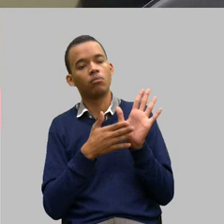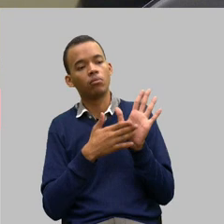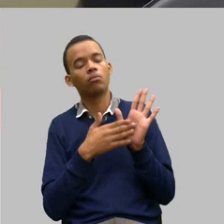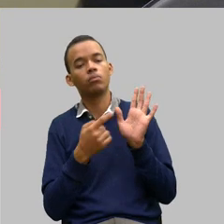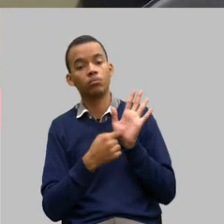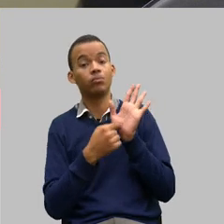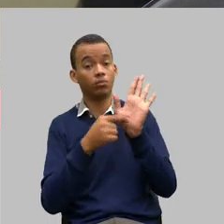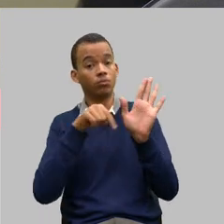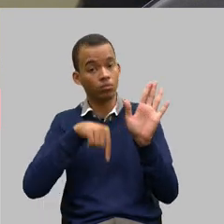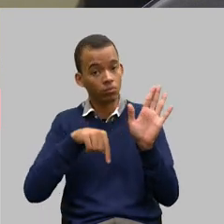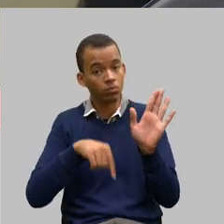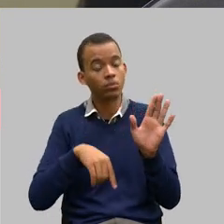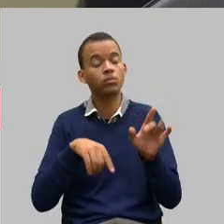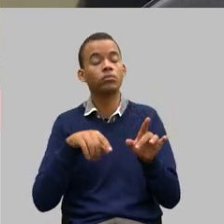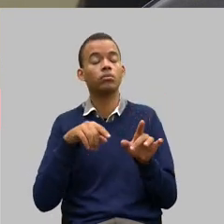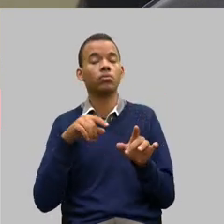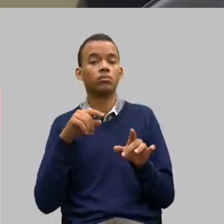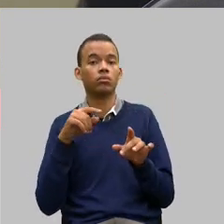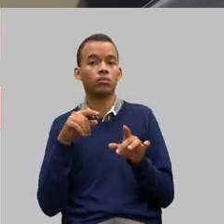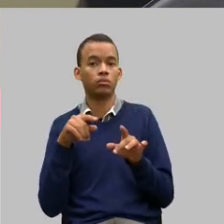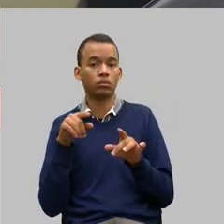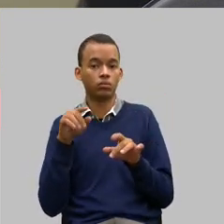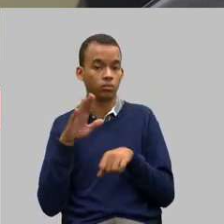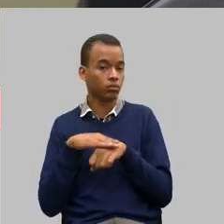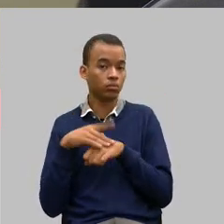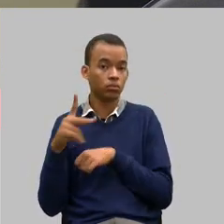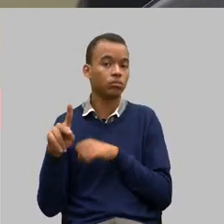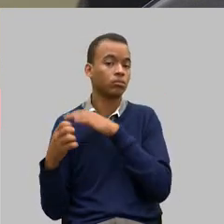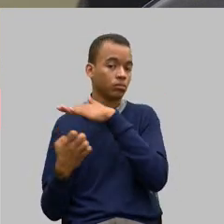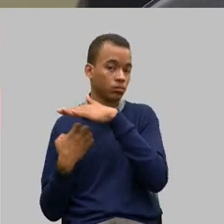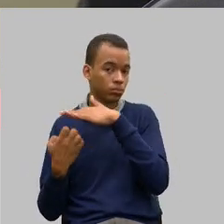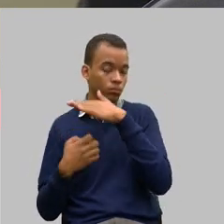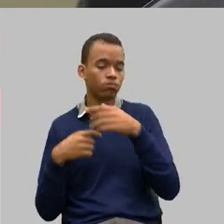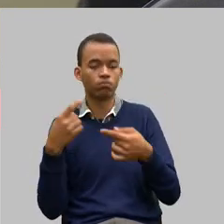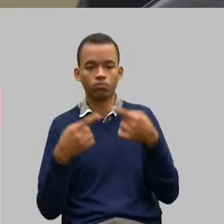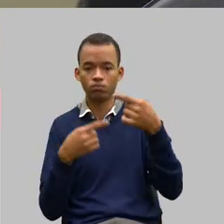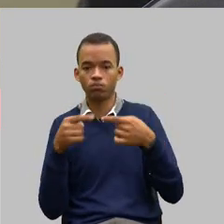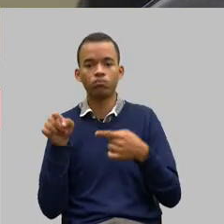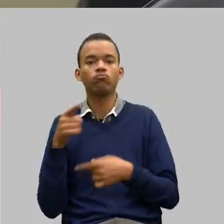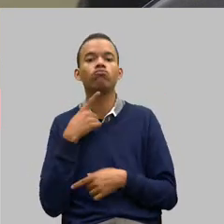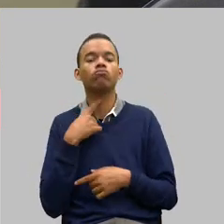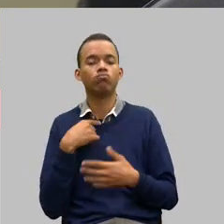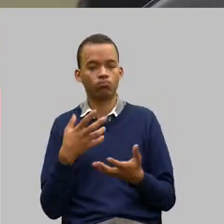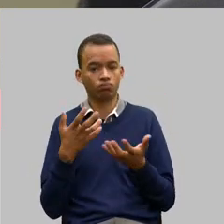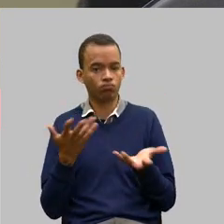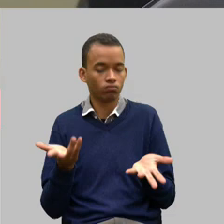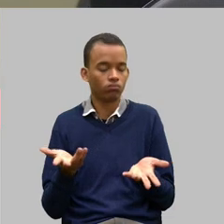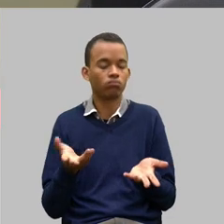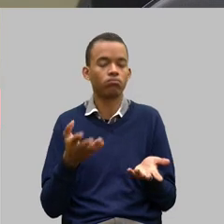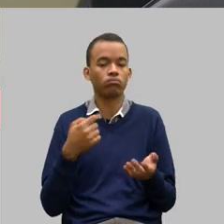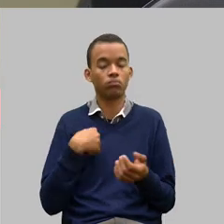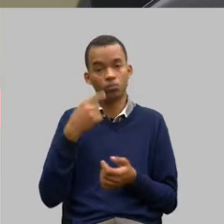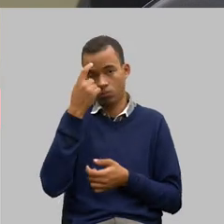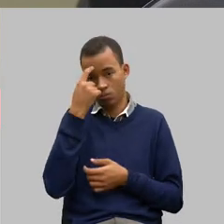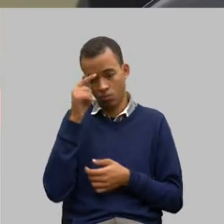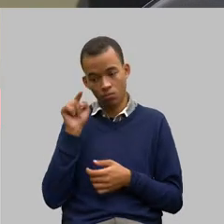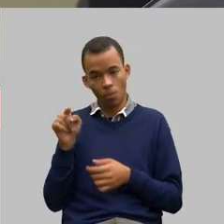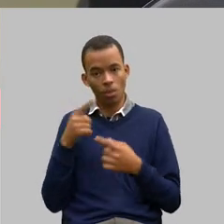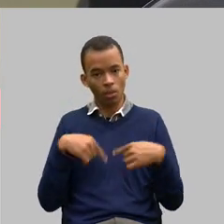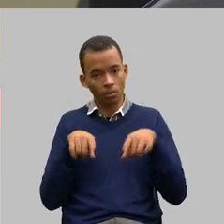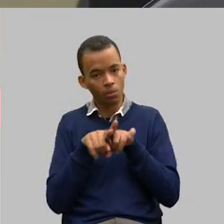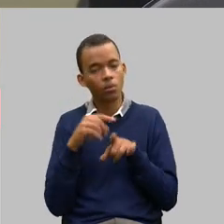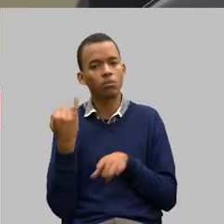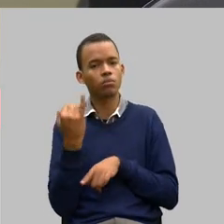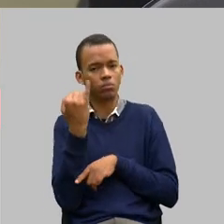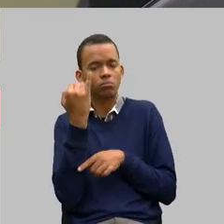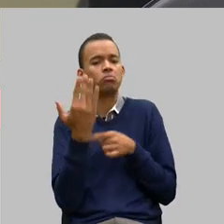foi levada pela própria empresa e eu acho que esse tipo de parceria é uma parceria extremamente